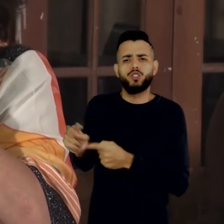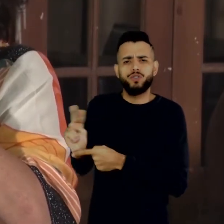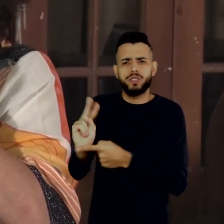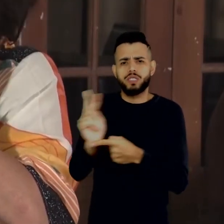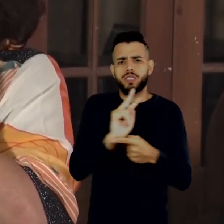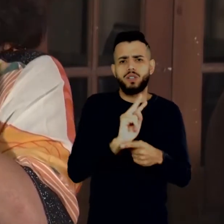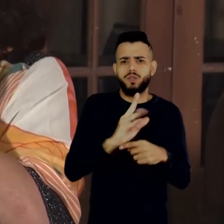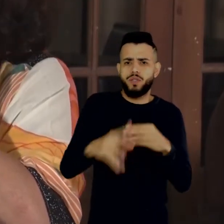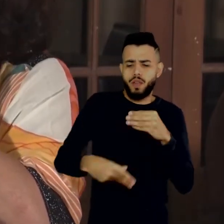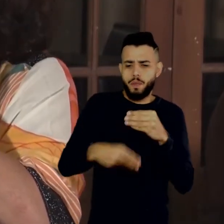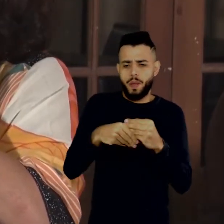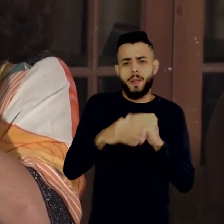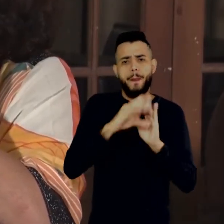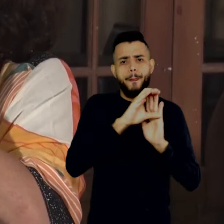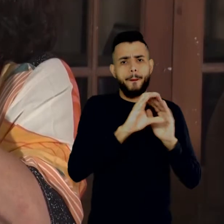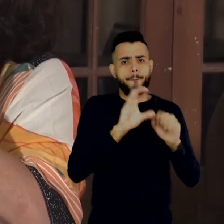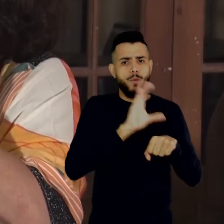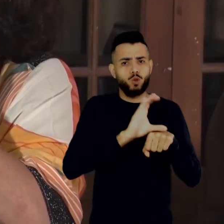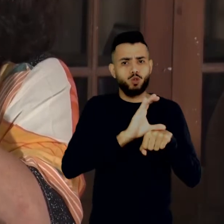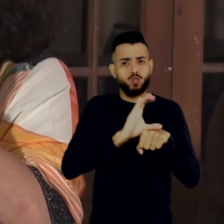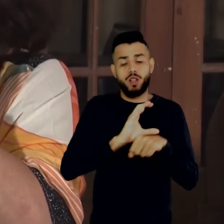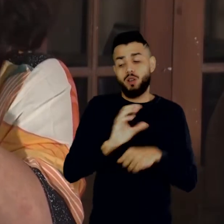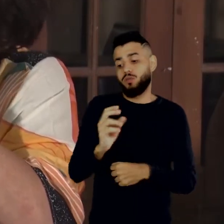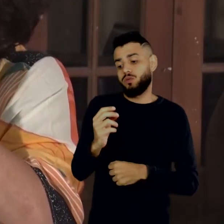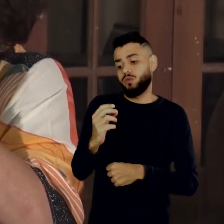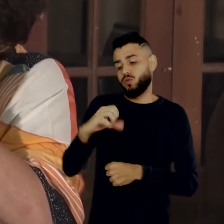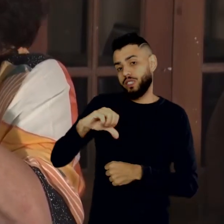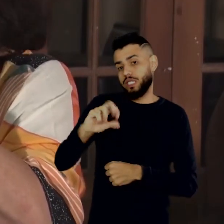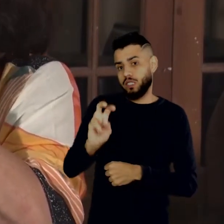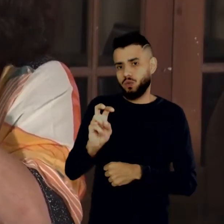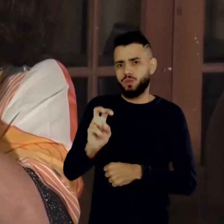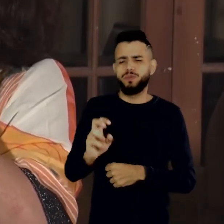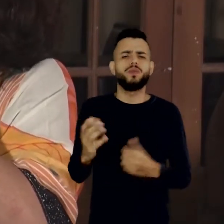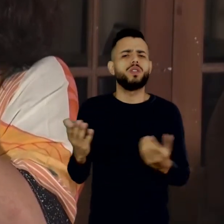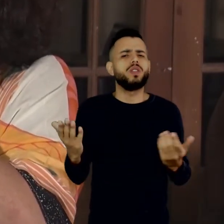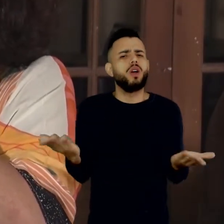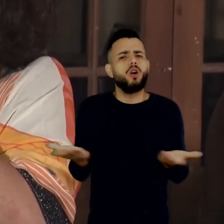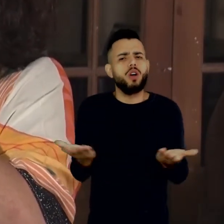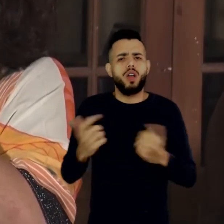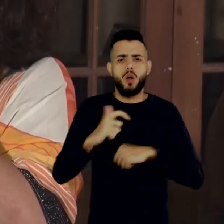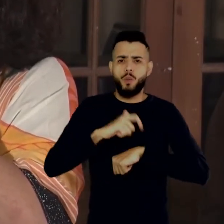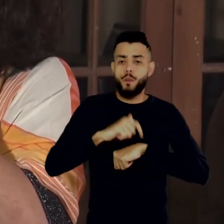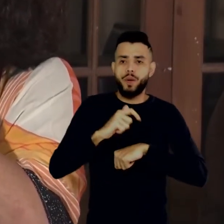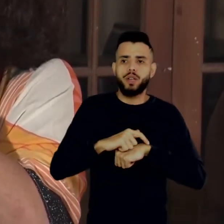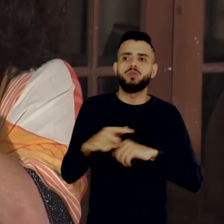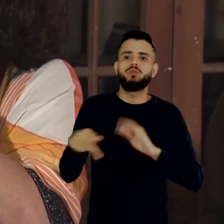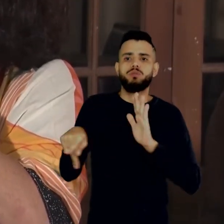constitucional 95. Então, é um momento de refluxo em termos dos recursos.